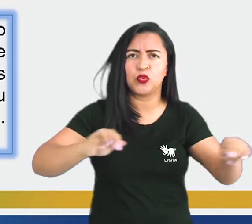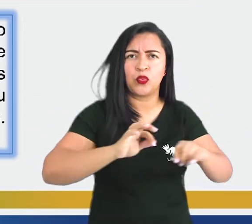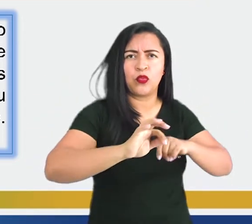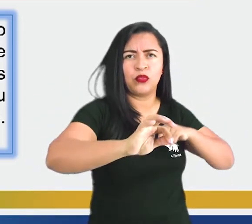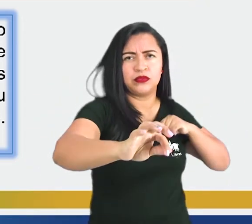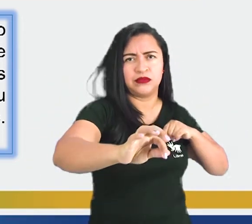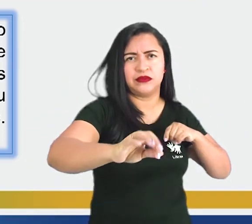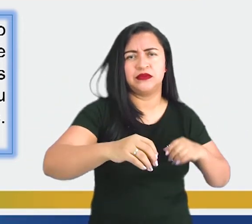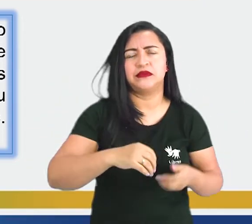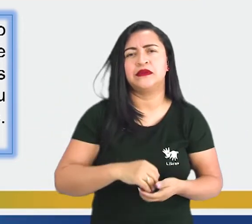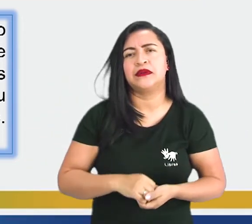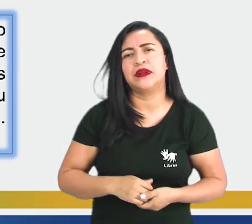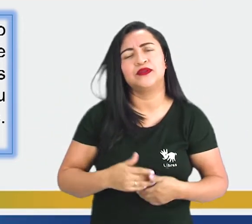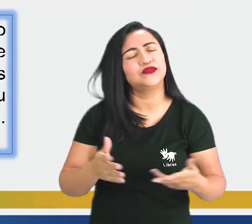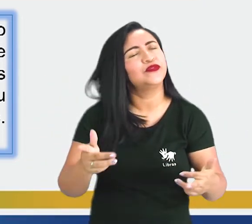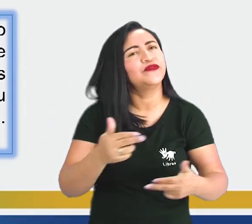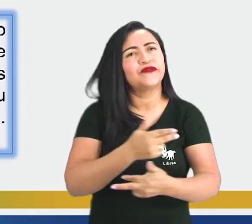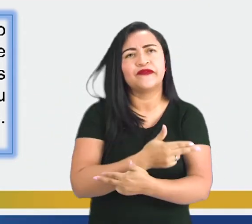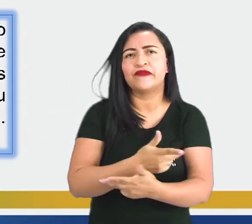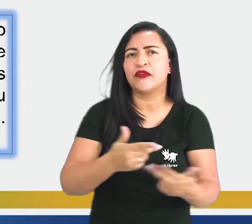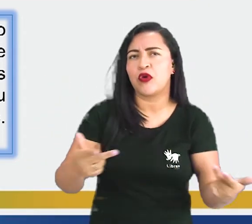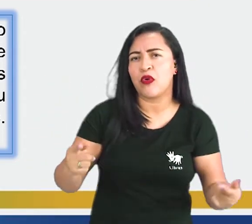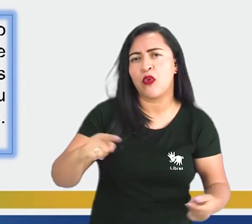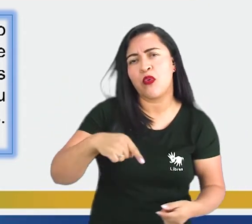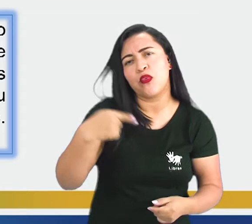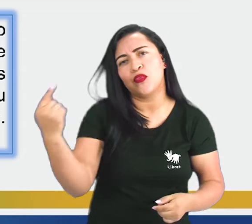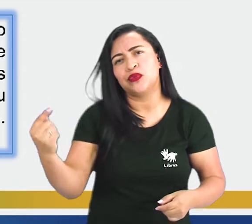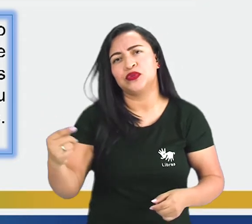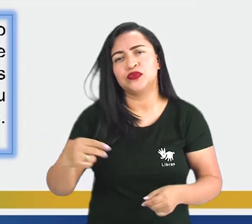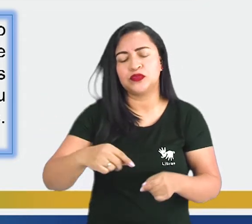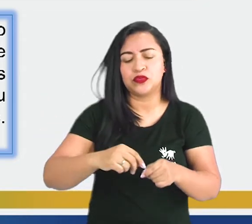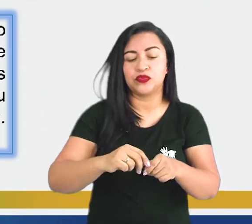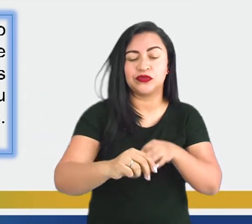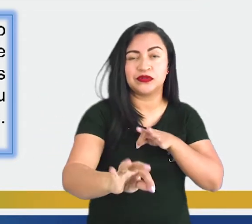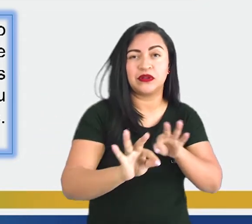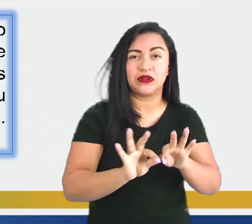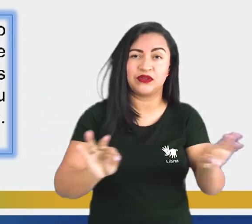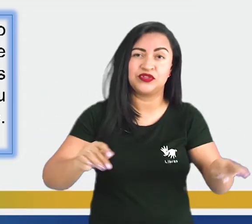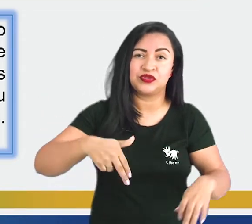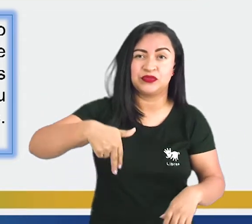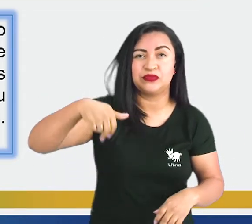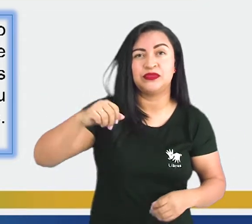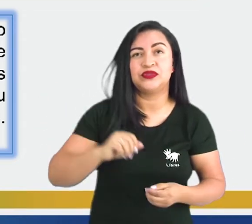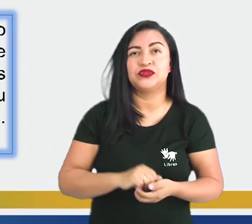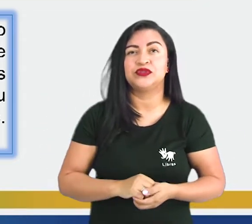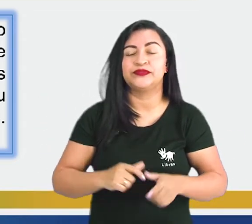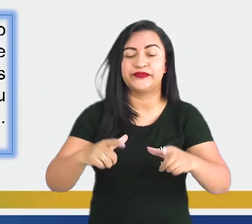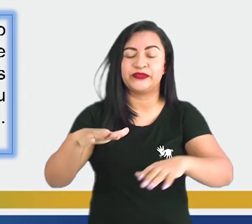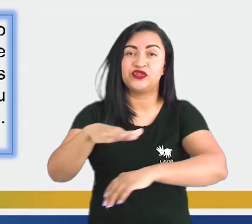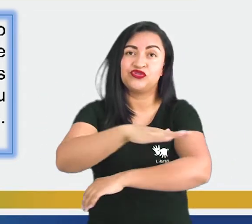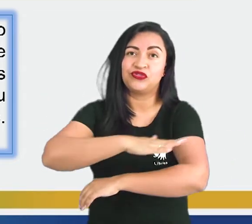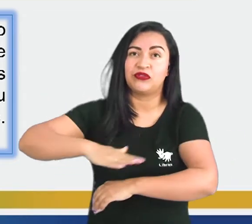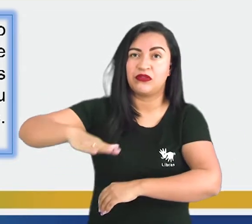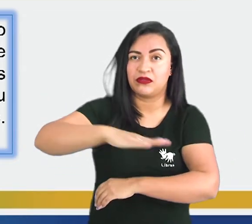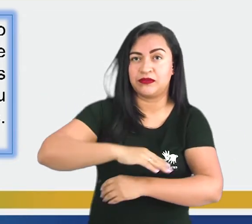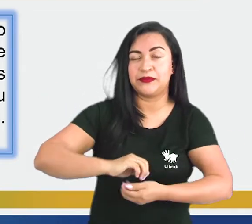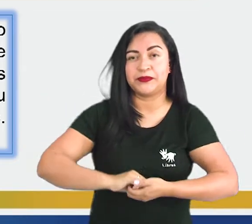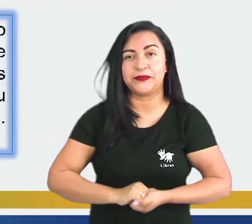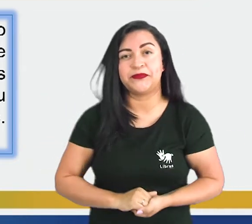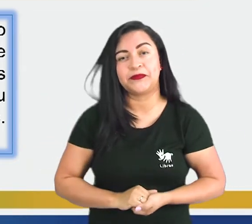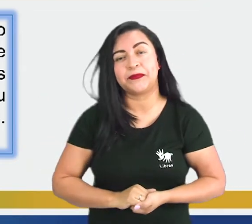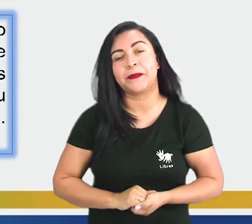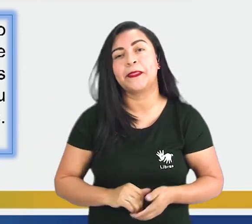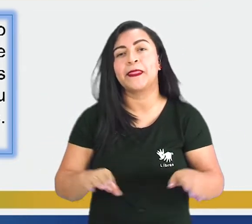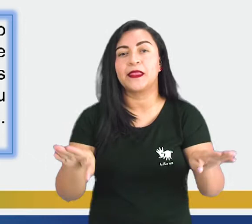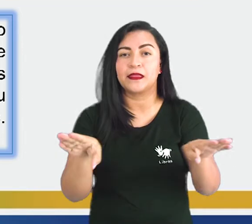metros quadrados. Também temos outras unidades de medida de área, aí, que são o acre, o alqueire, Então, também são